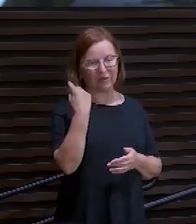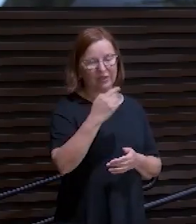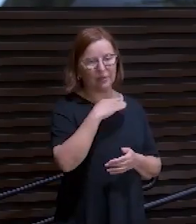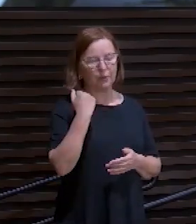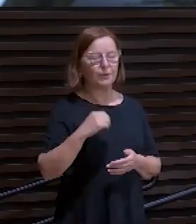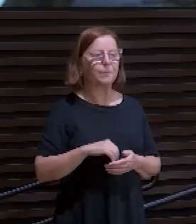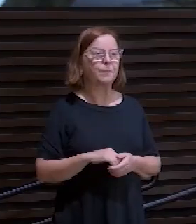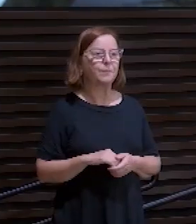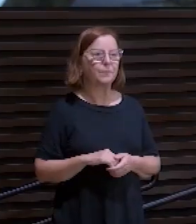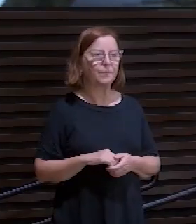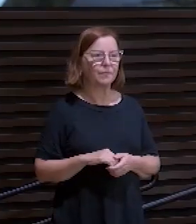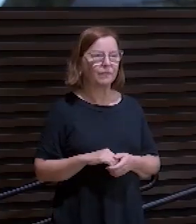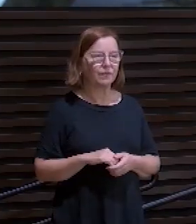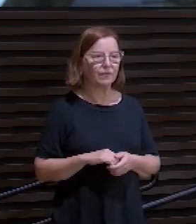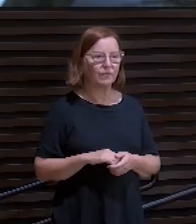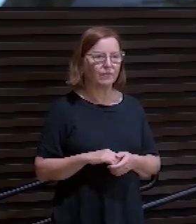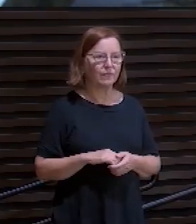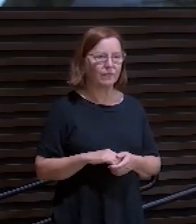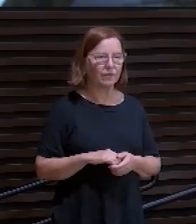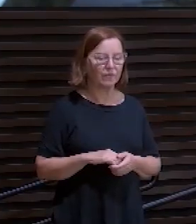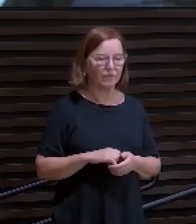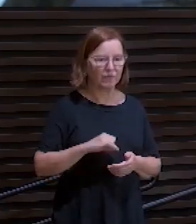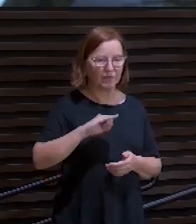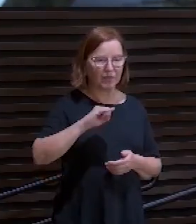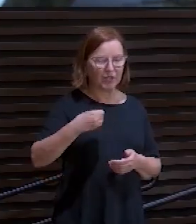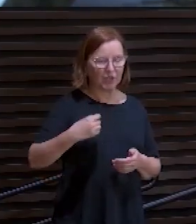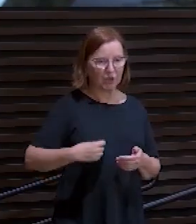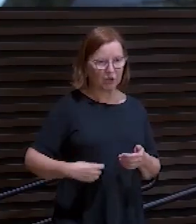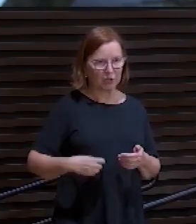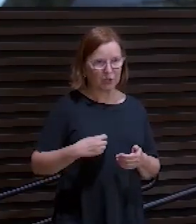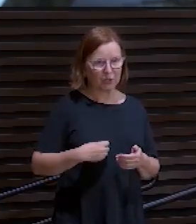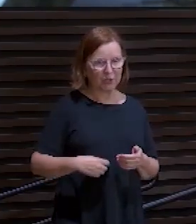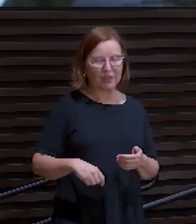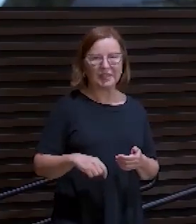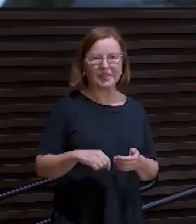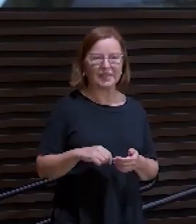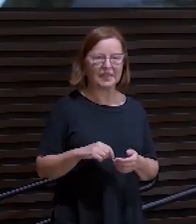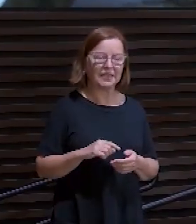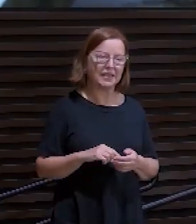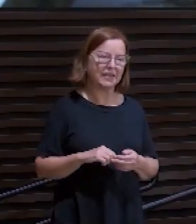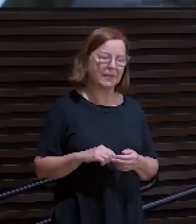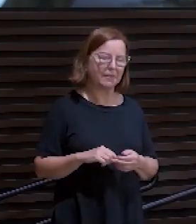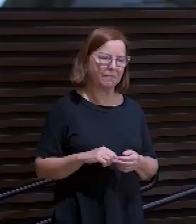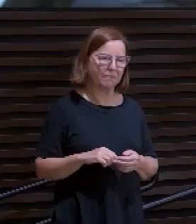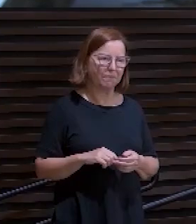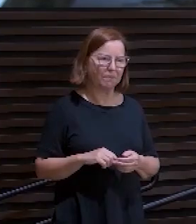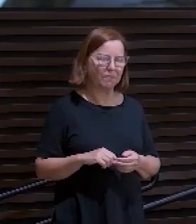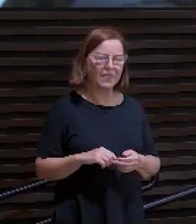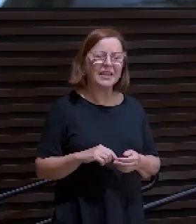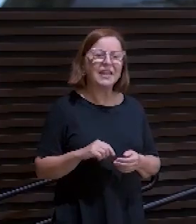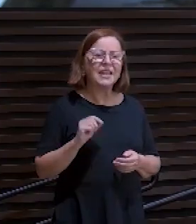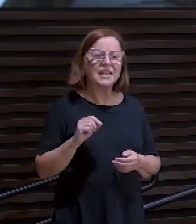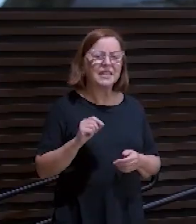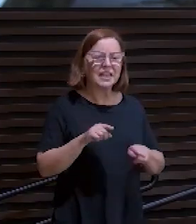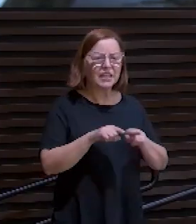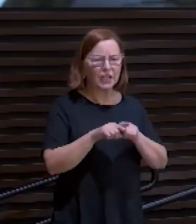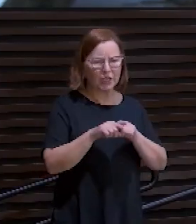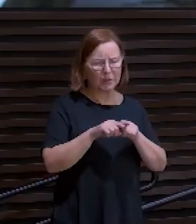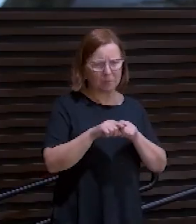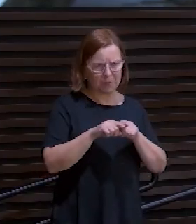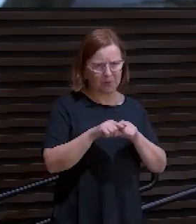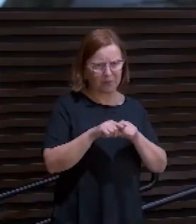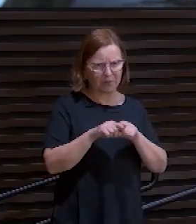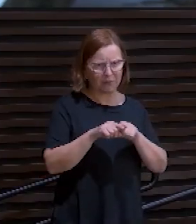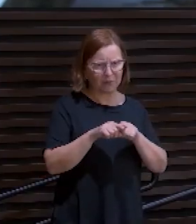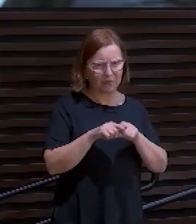faz estas coisas com o seguinte objetivo. Veja, quem eram seus irmãos? Homens